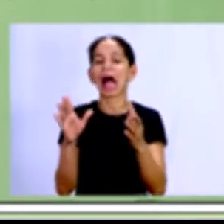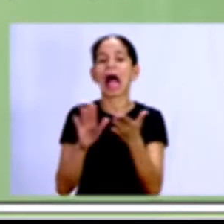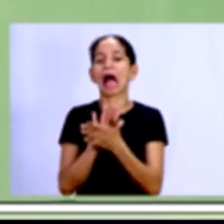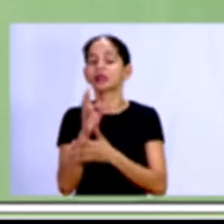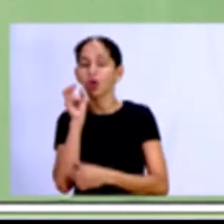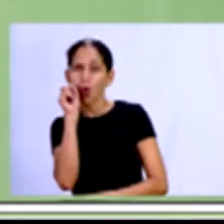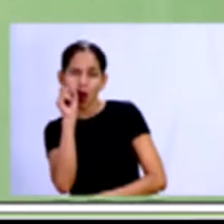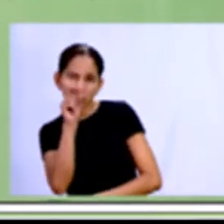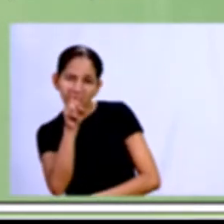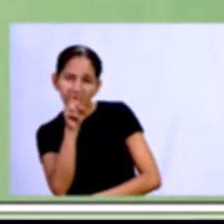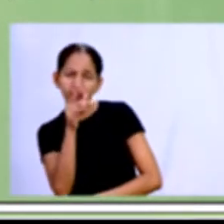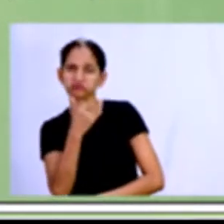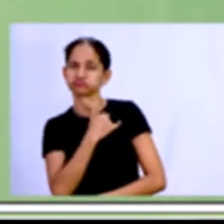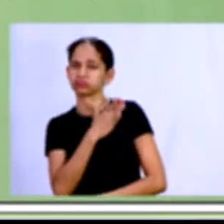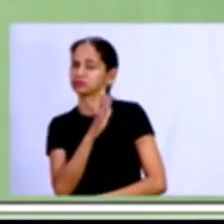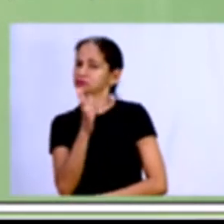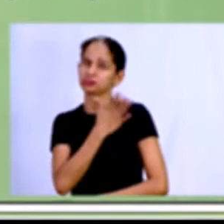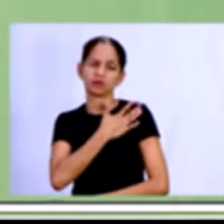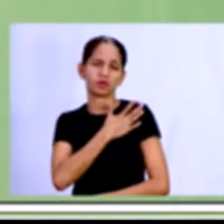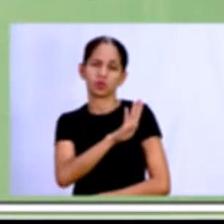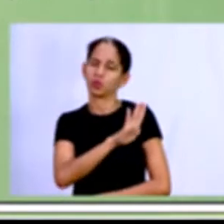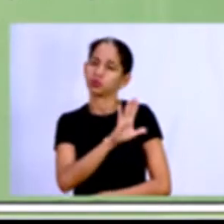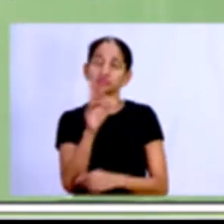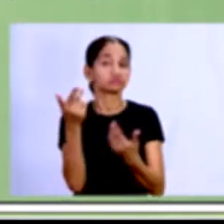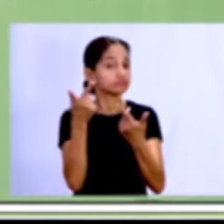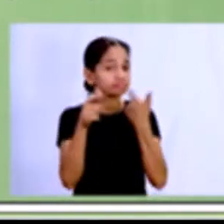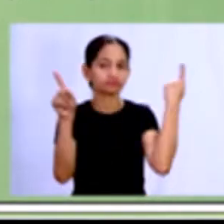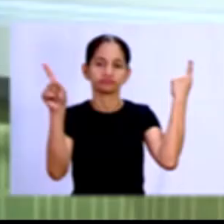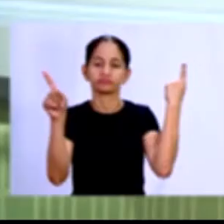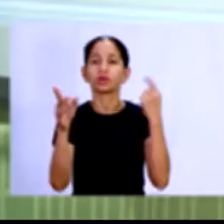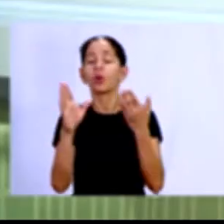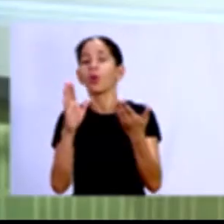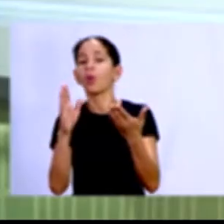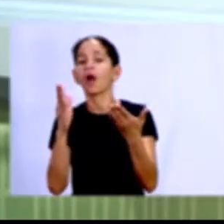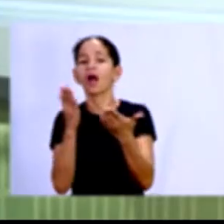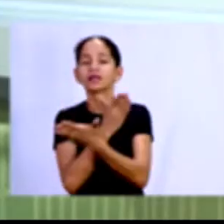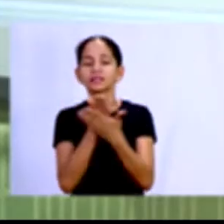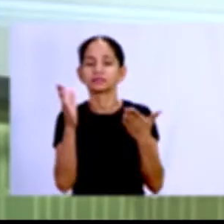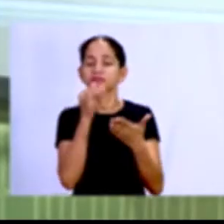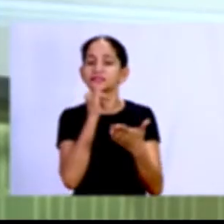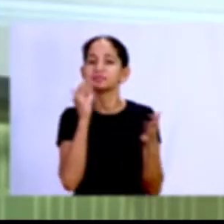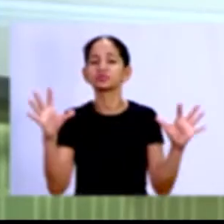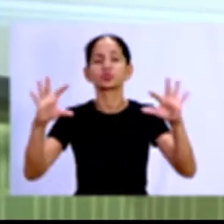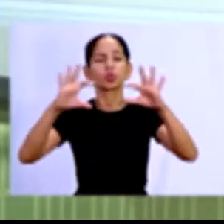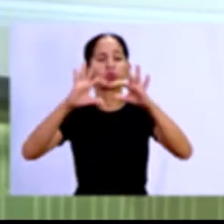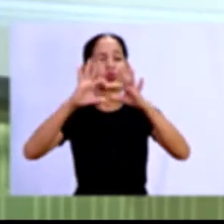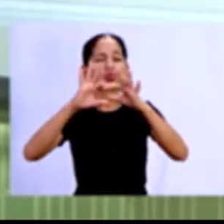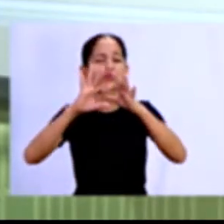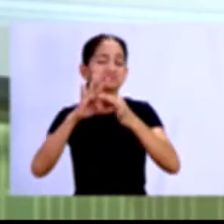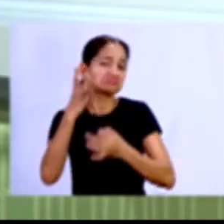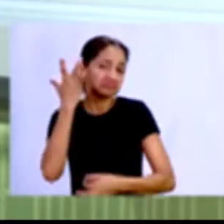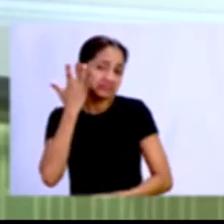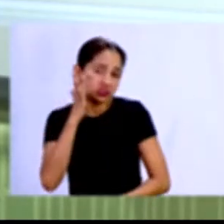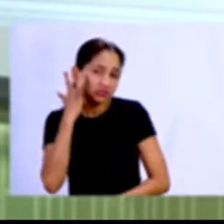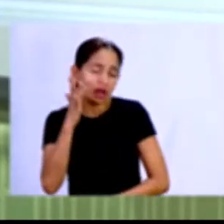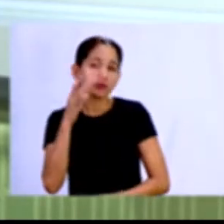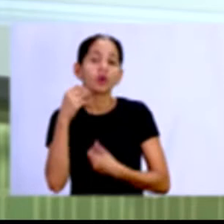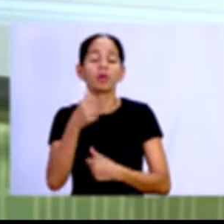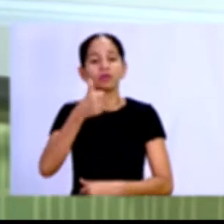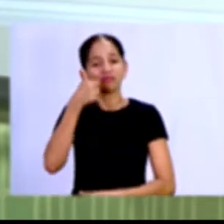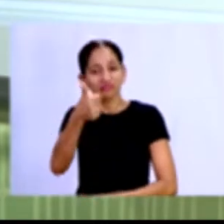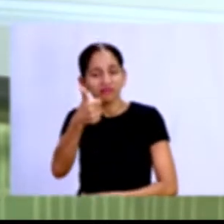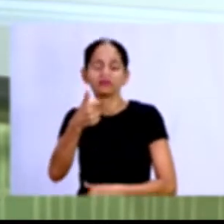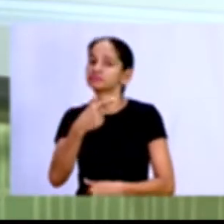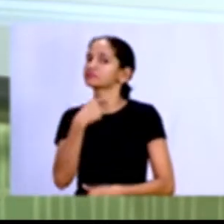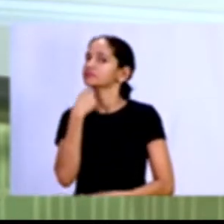compartilhar nem curtir, né, coisas que você não sabe exatamente o que é. Hoje, havia